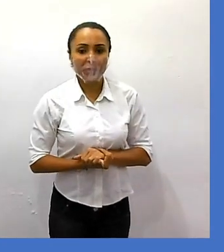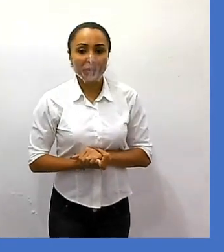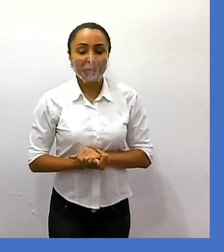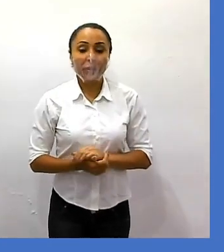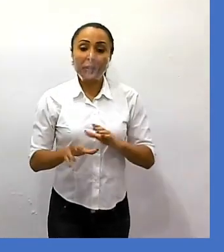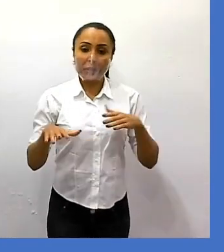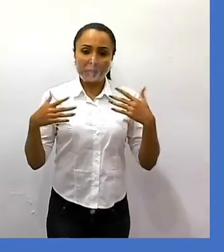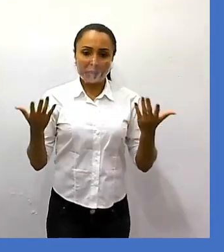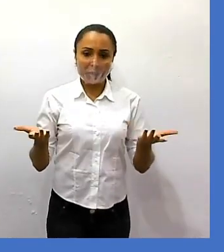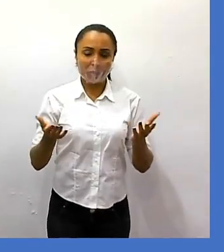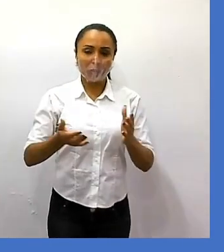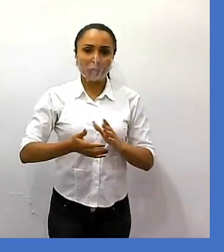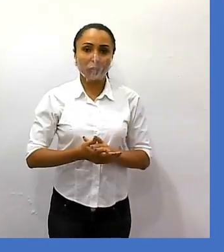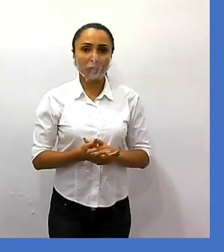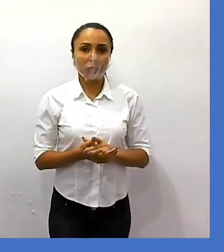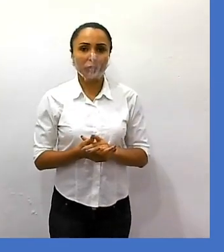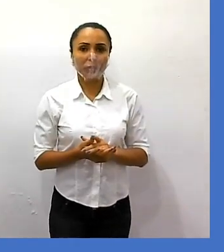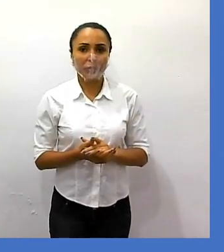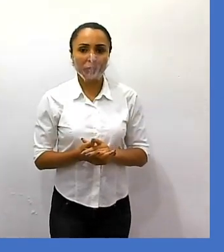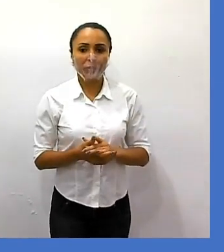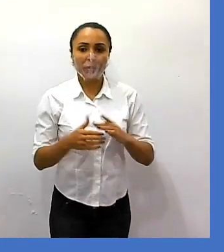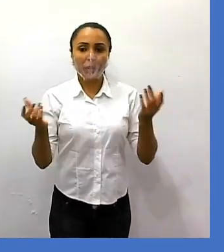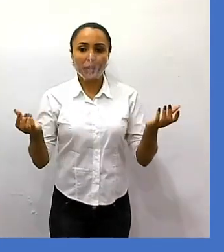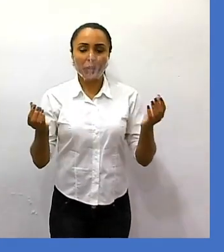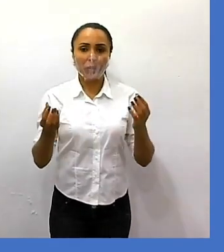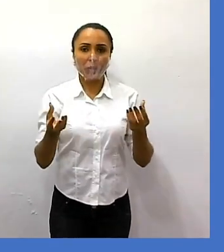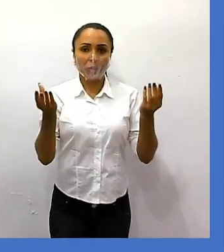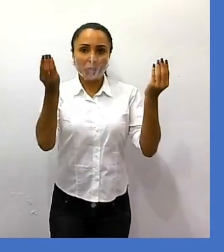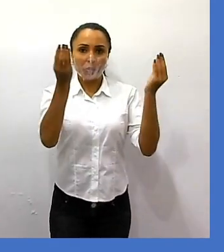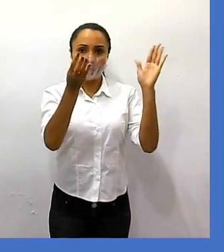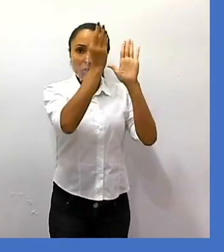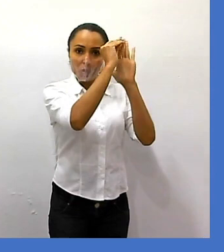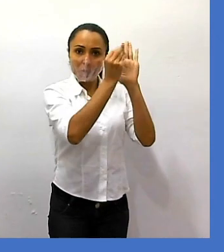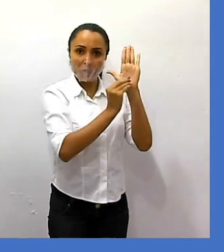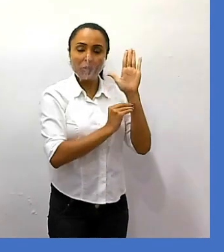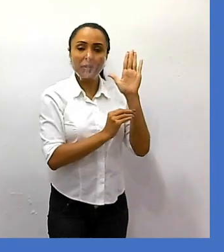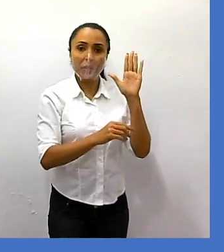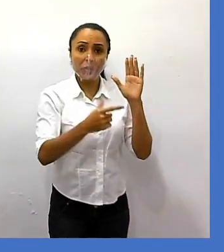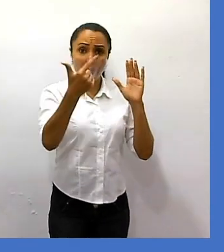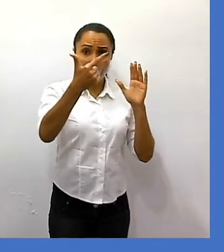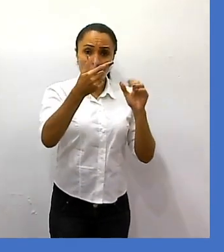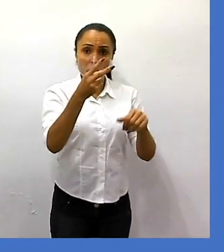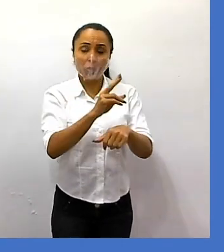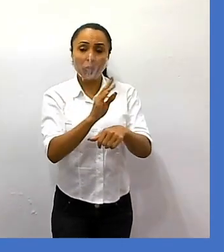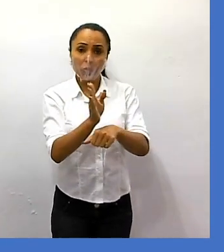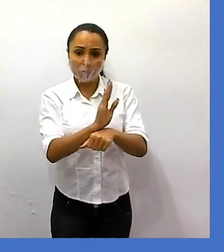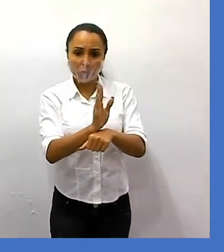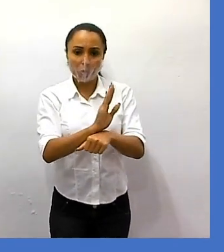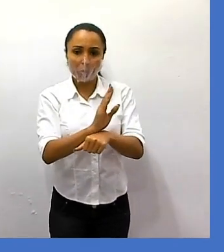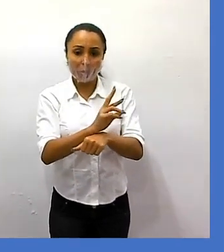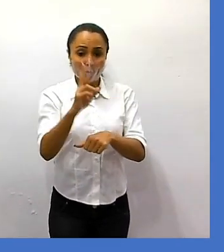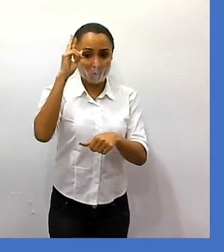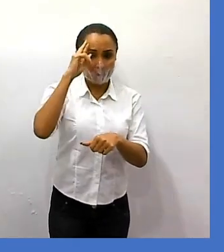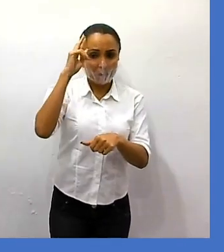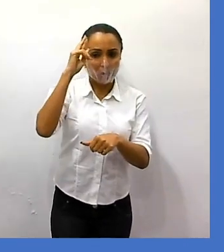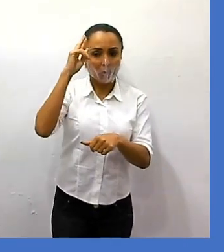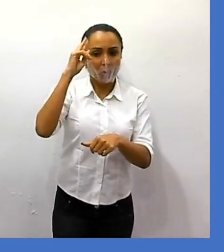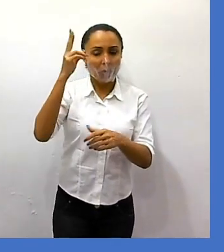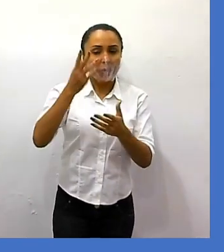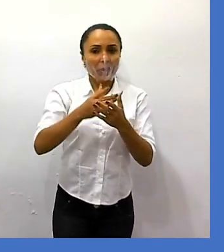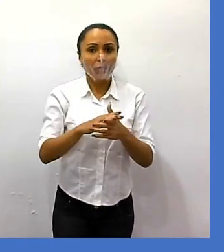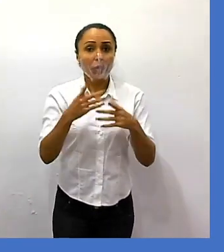aí que eu trouxe para vocês imagens de dois filmes com a direção do Glauber Rocha, onde vocês